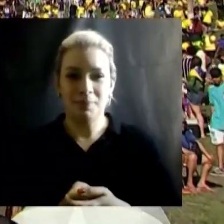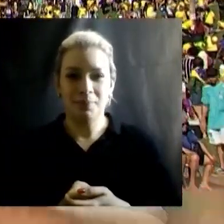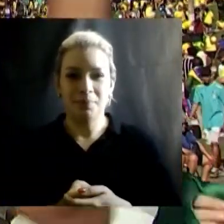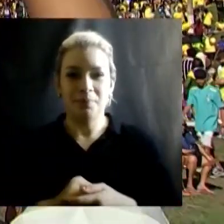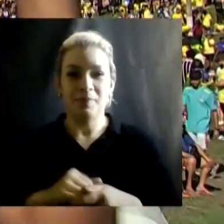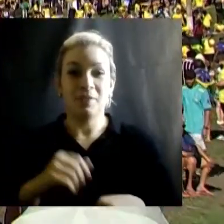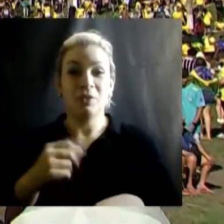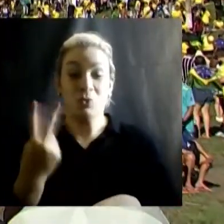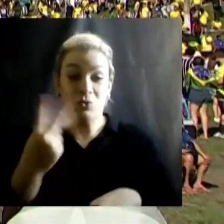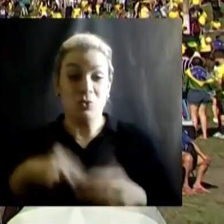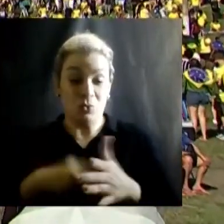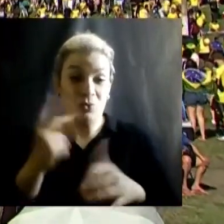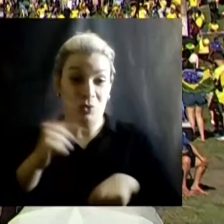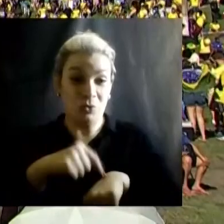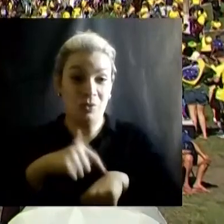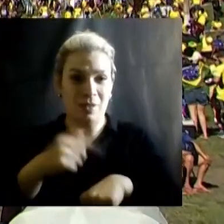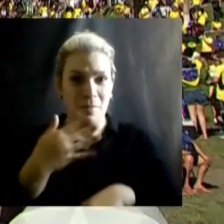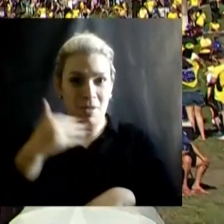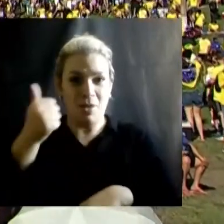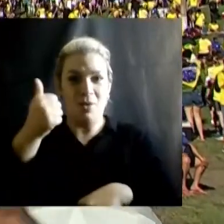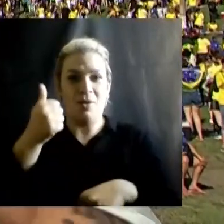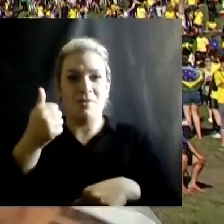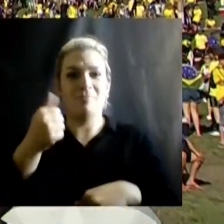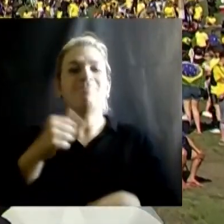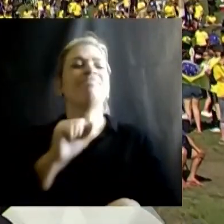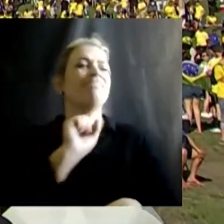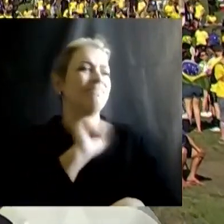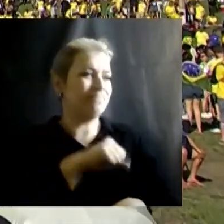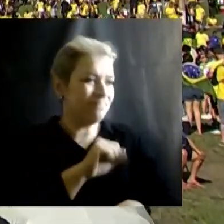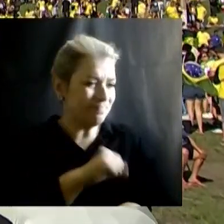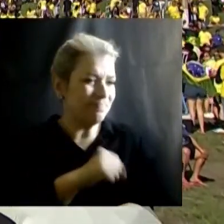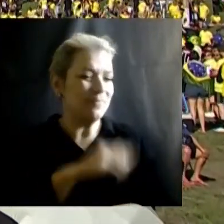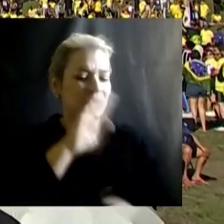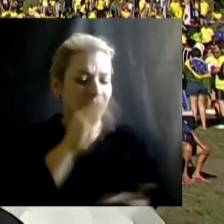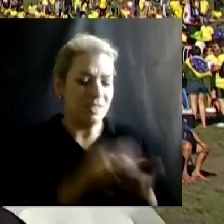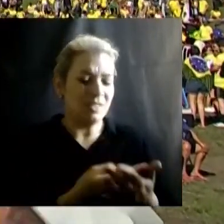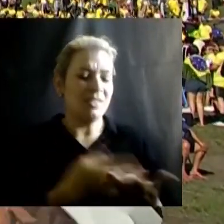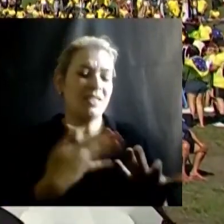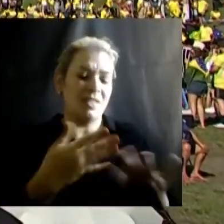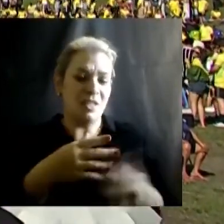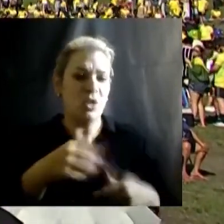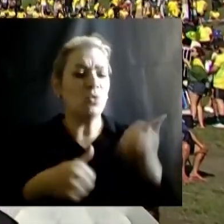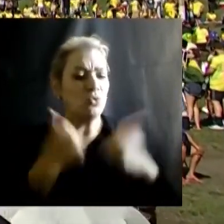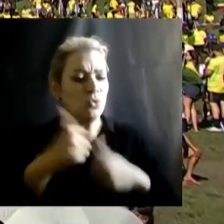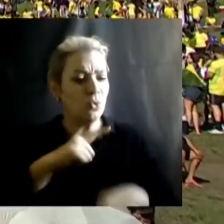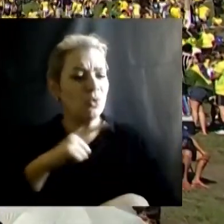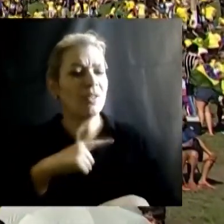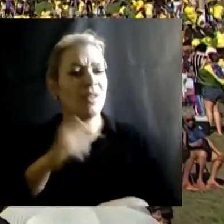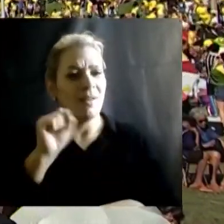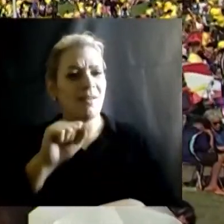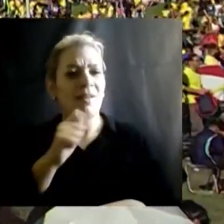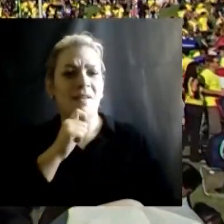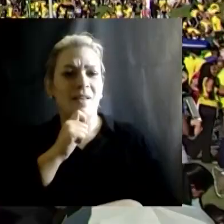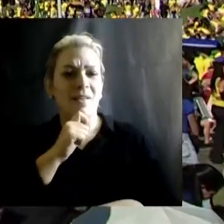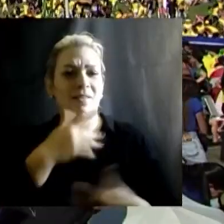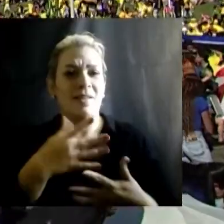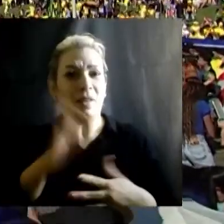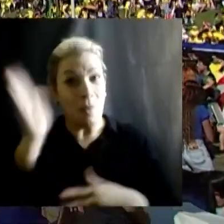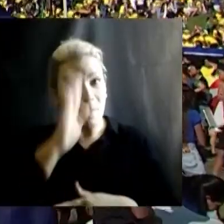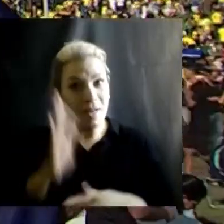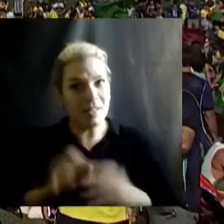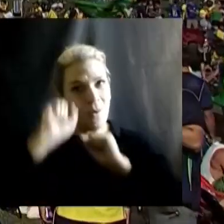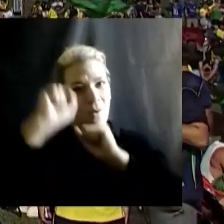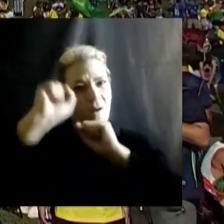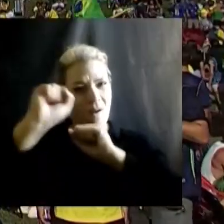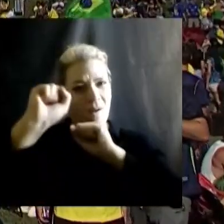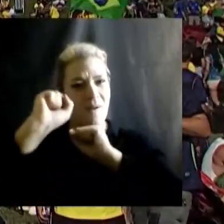acabou. Até os 90 do segundo tempo ali tem jogo. Até acabar, vai Brasil. É isso aí, que é assim que funciona. Não é brasileiro não desiste